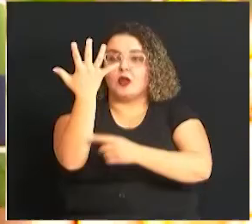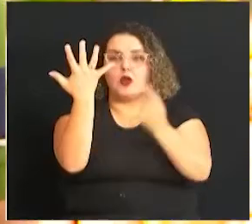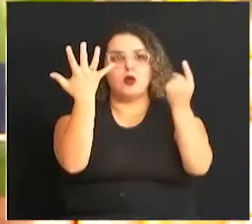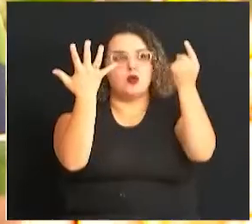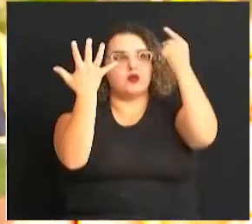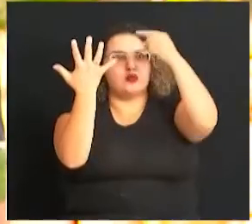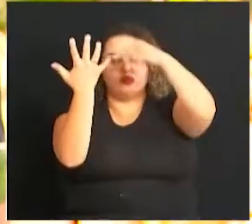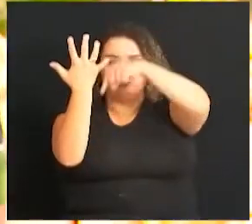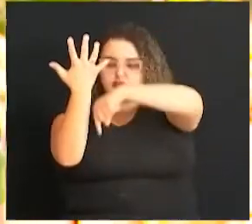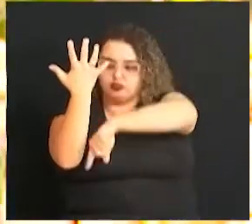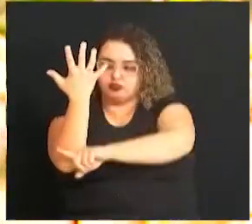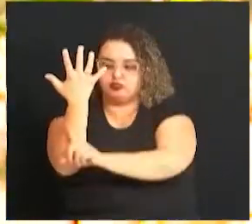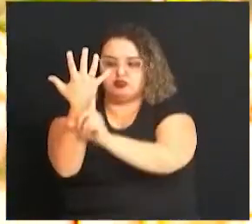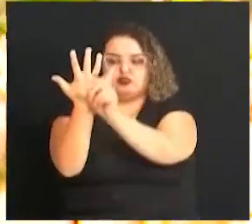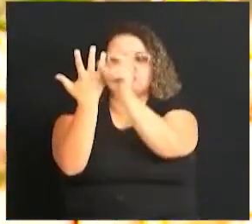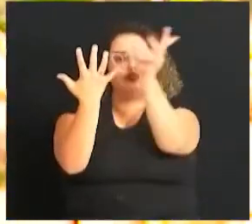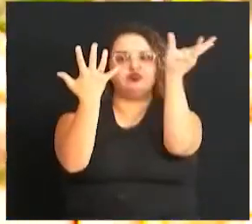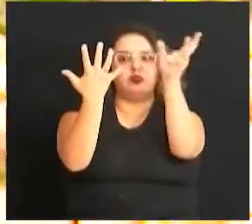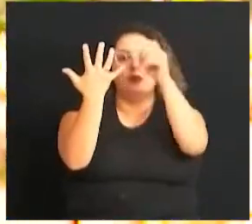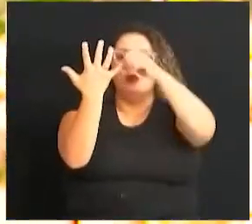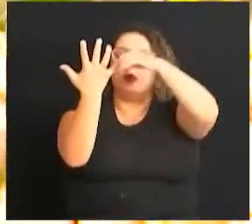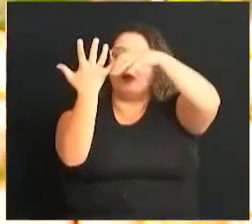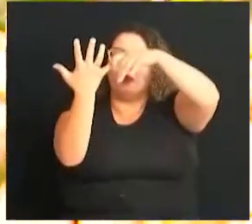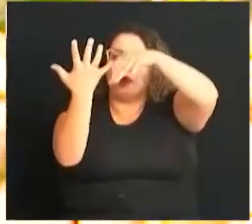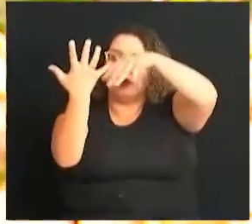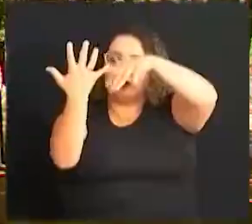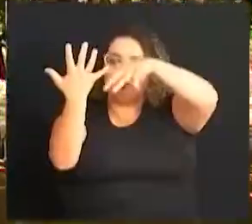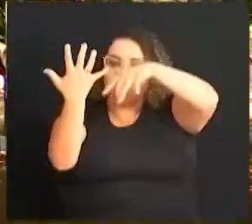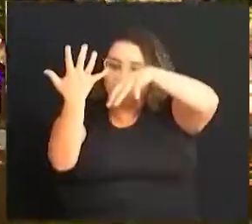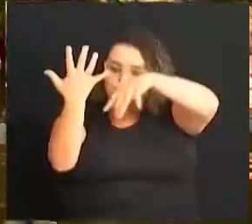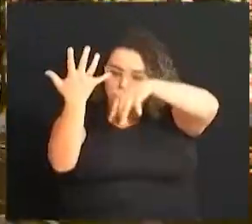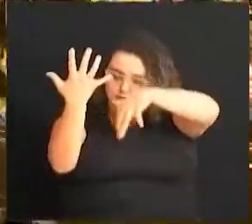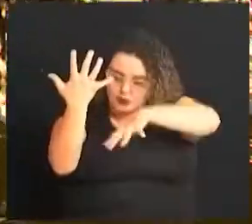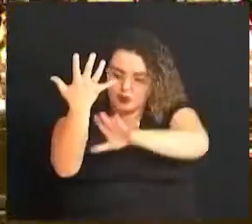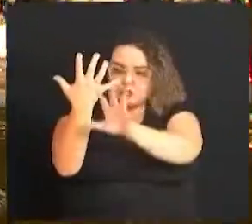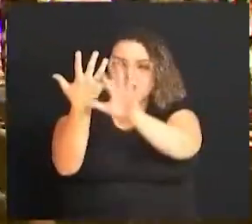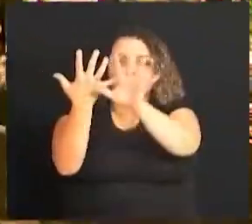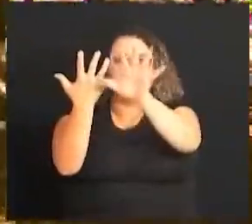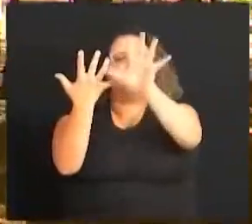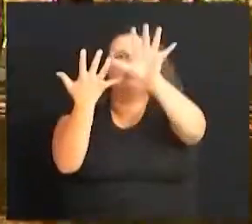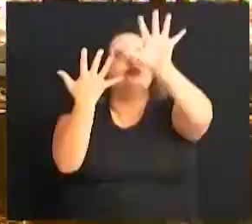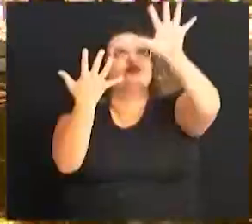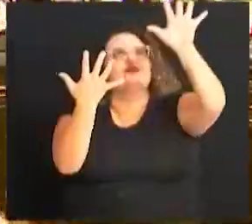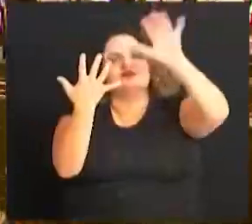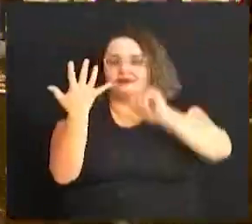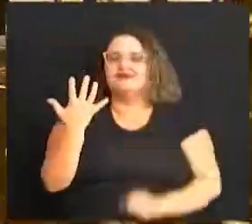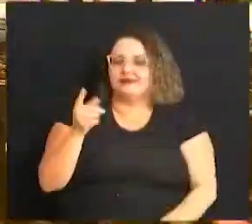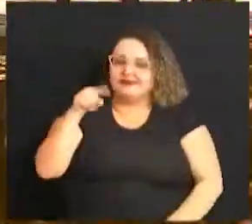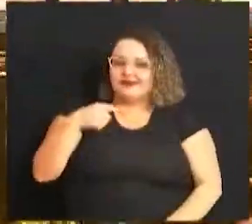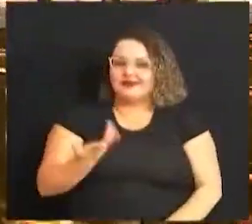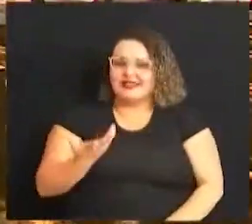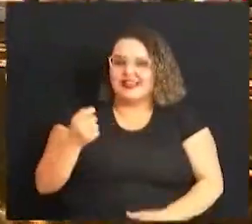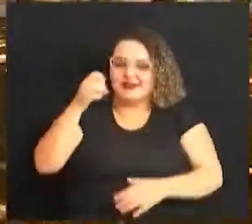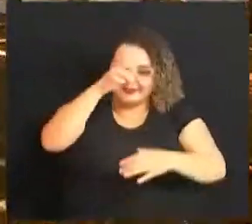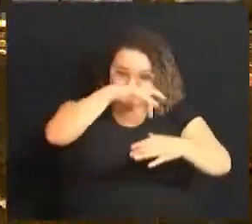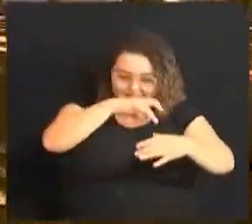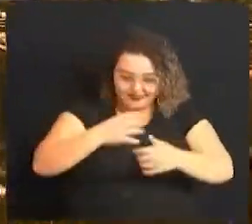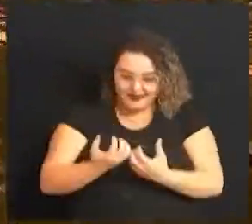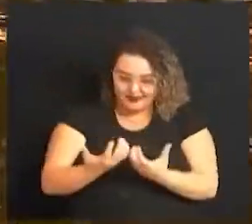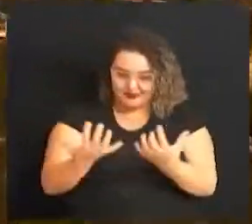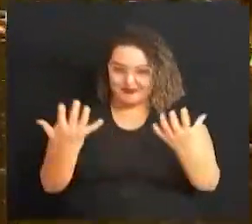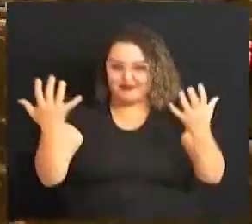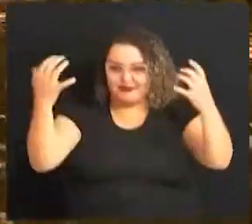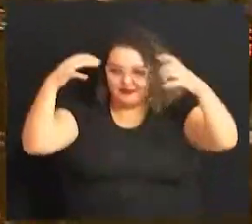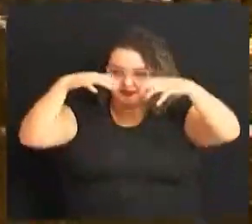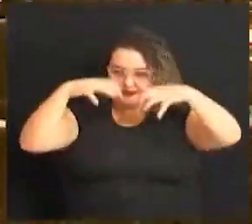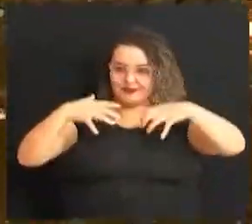alta evapotranspiração. O que é isso? A planta transpira, então transpirando ela joga vapor no ar. Tem a colaboração dessa